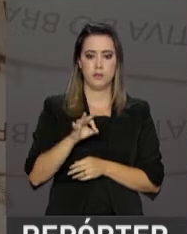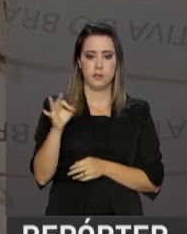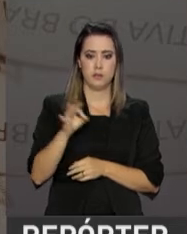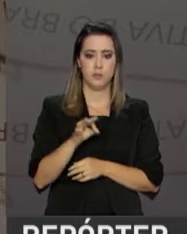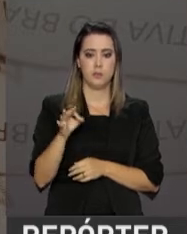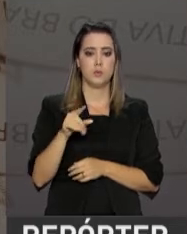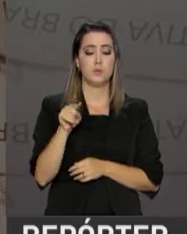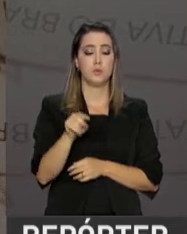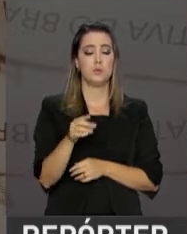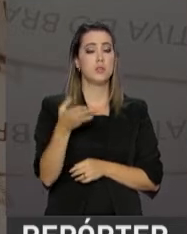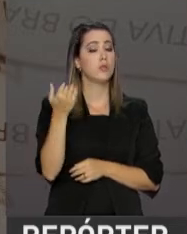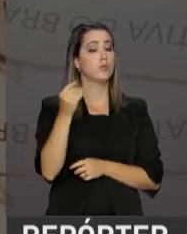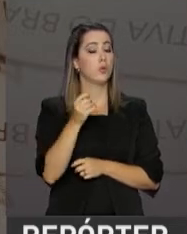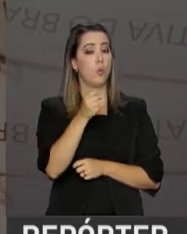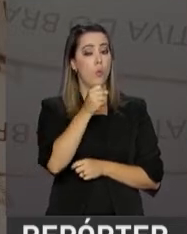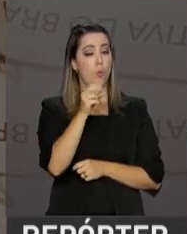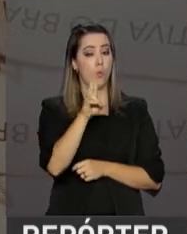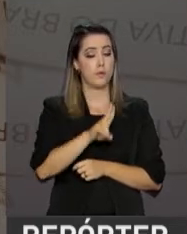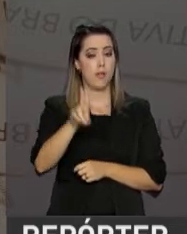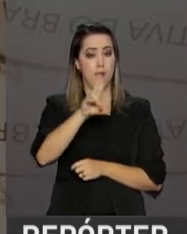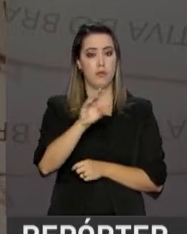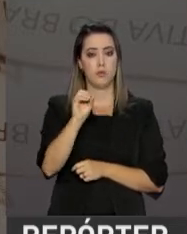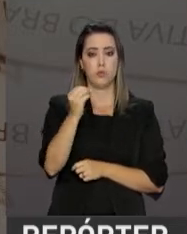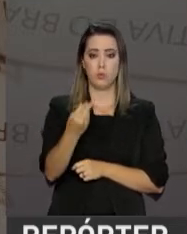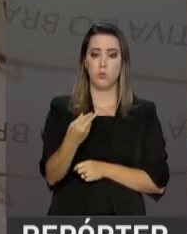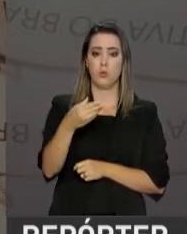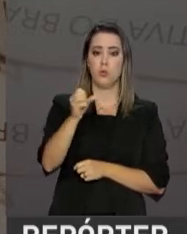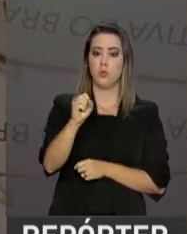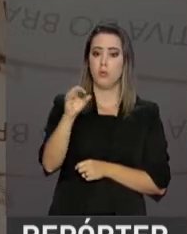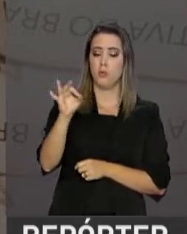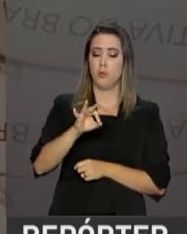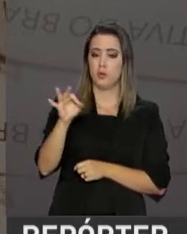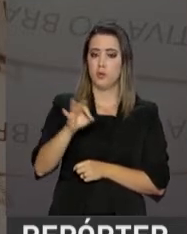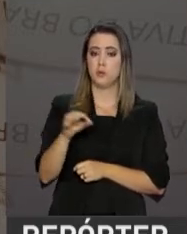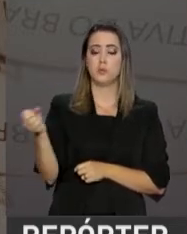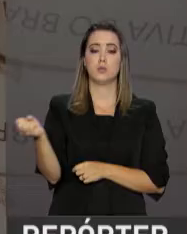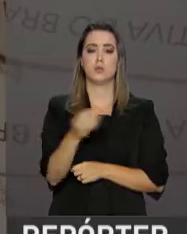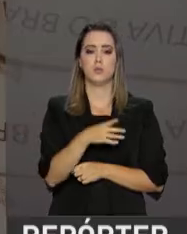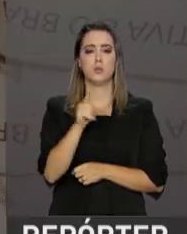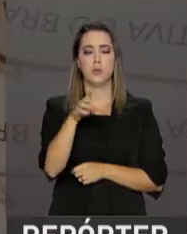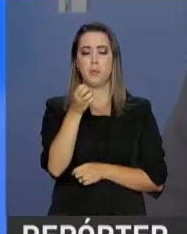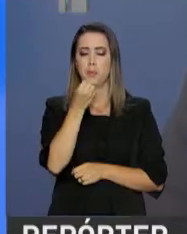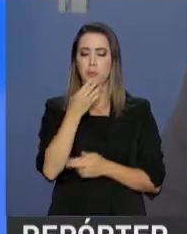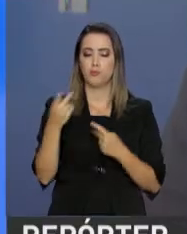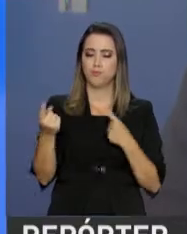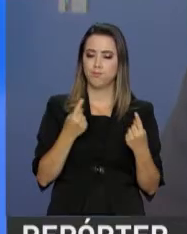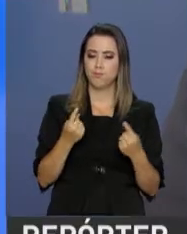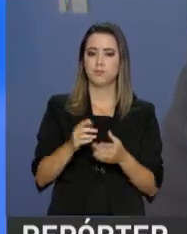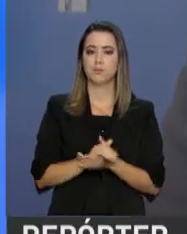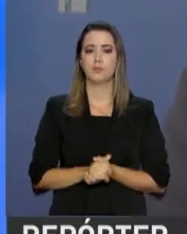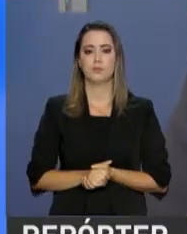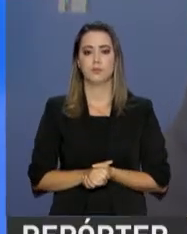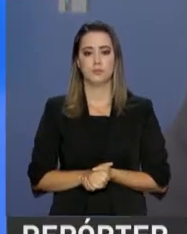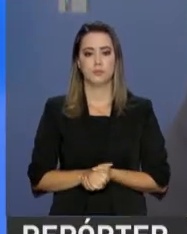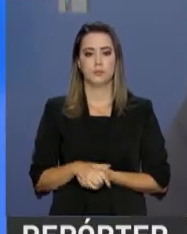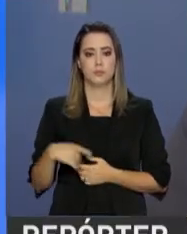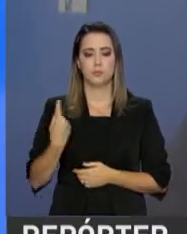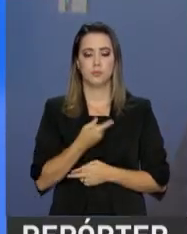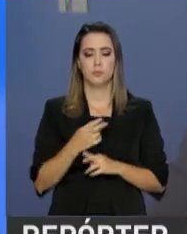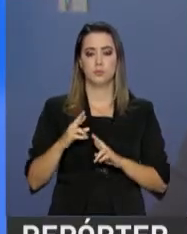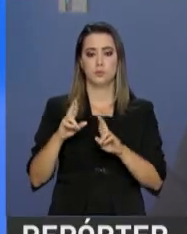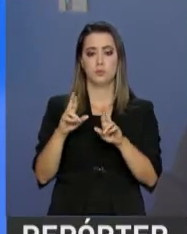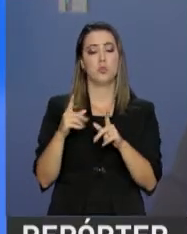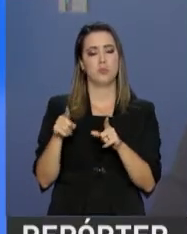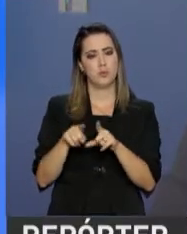e 80% das unidades novas ganha quem vende e ganha que encontra a gente já tinha uma expectativa muito boa